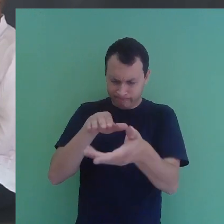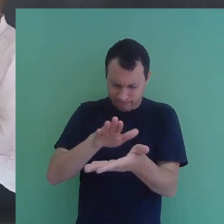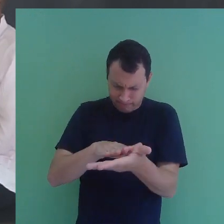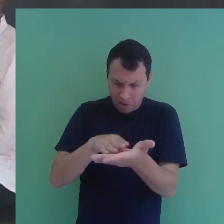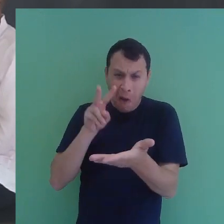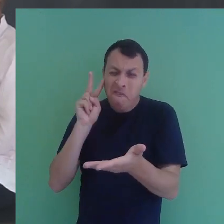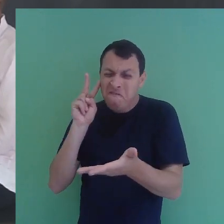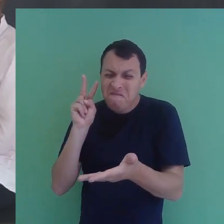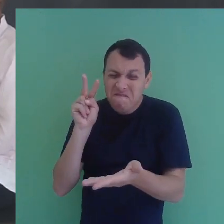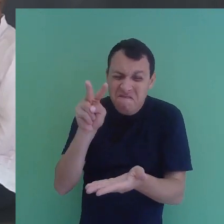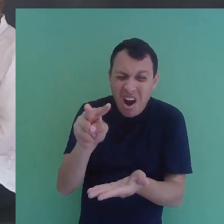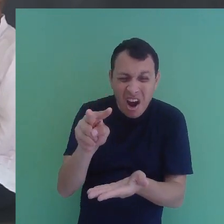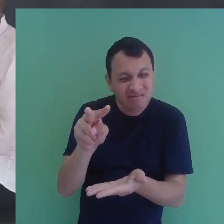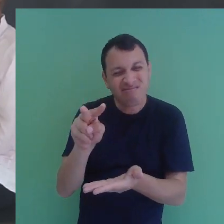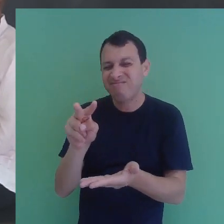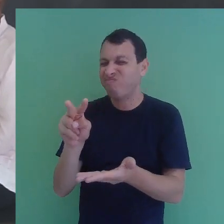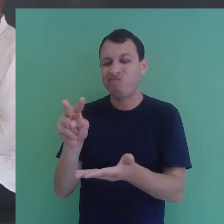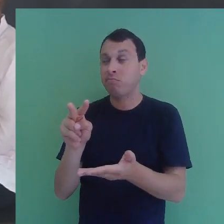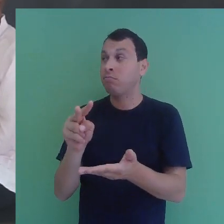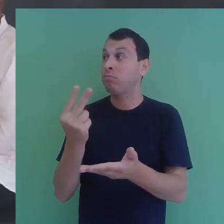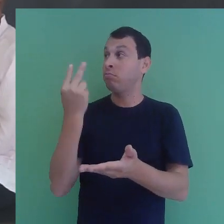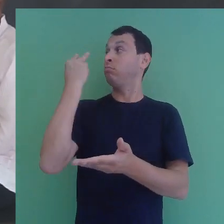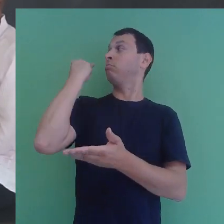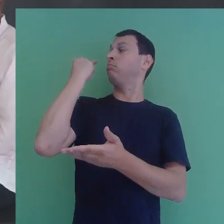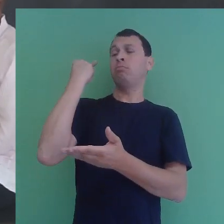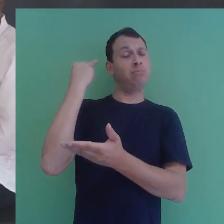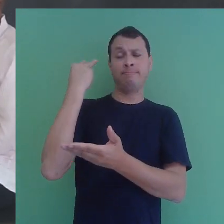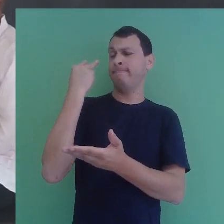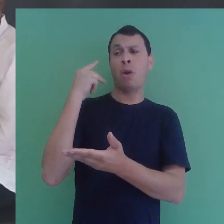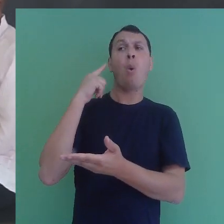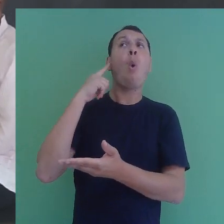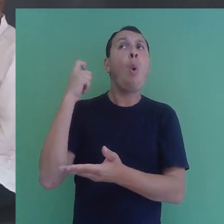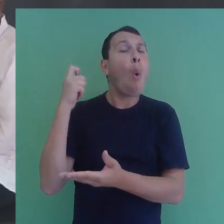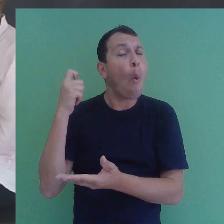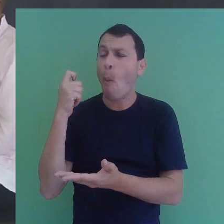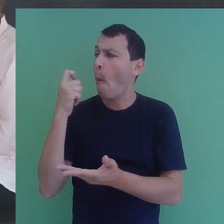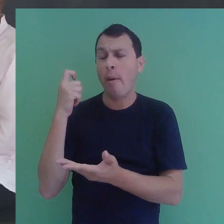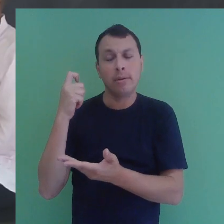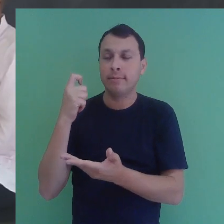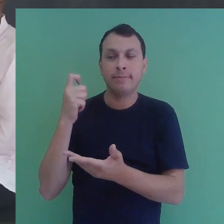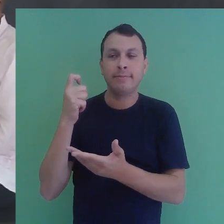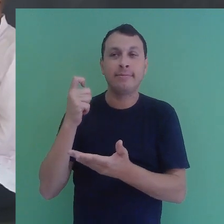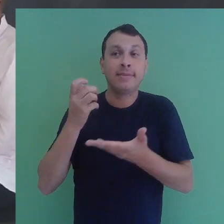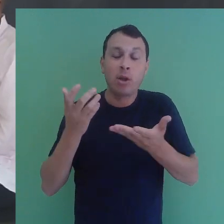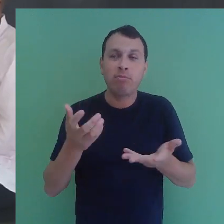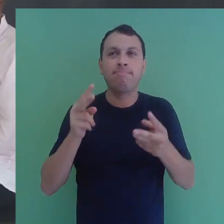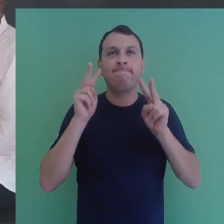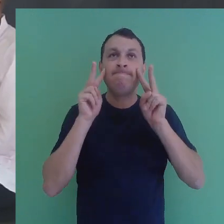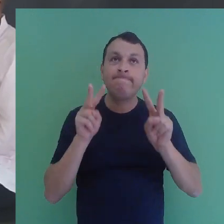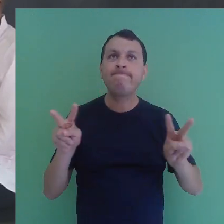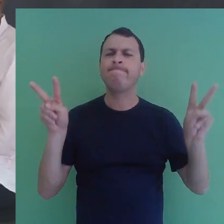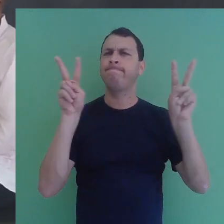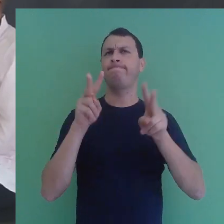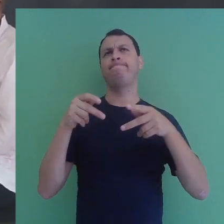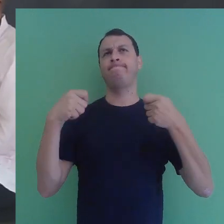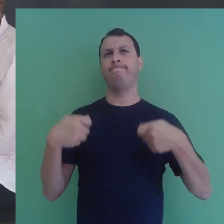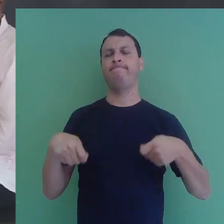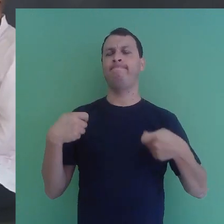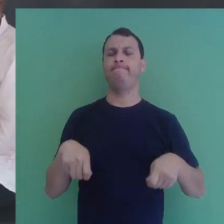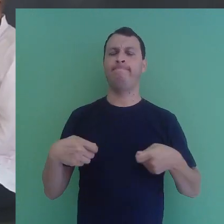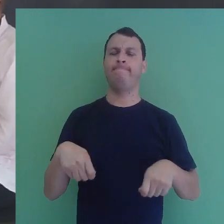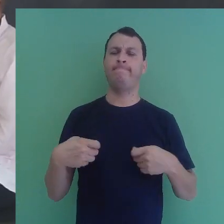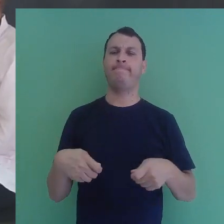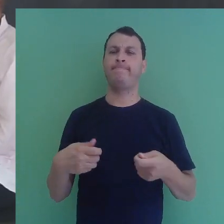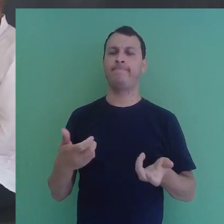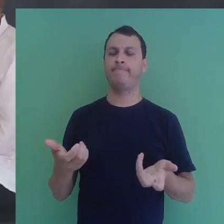da pessoa batendo palma, porque normalmente você está sentado nessa posição, então ninguém consegue ver você batendo palma e também